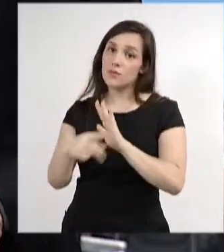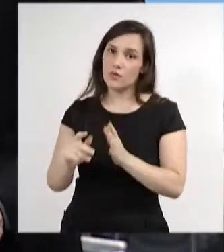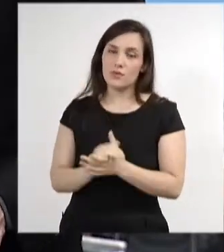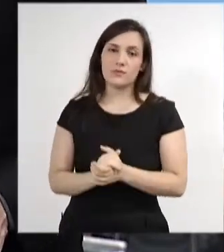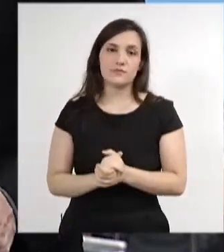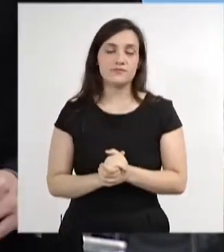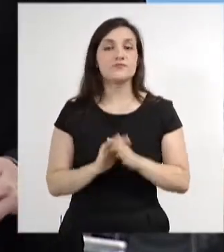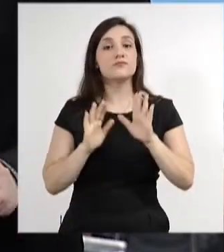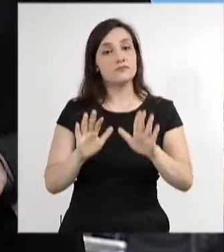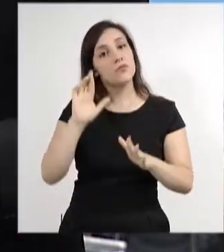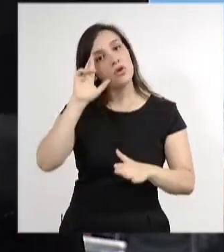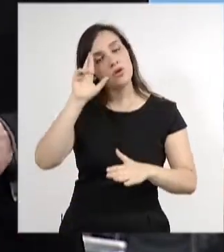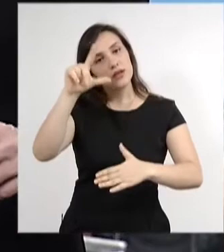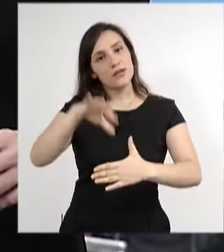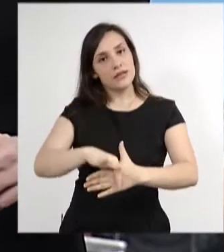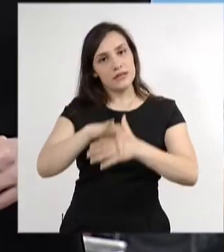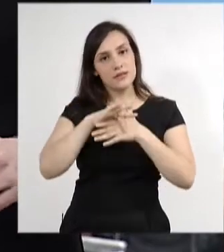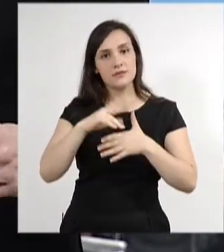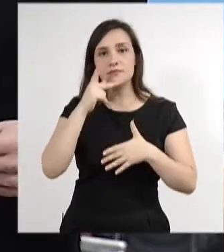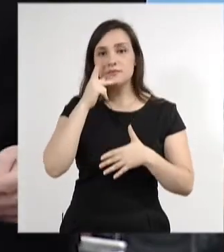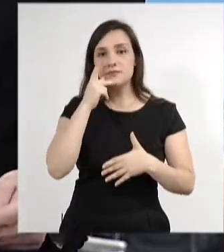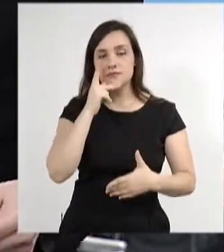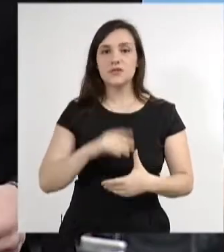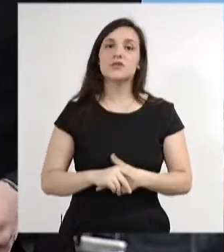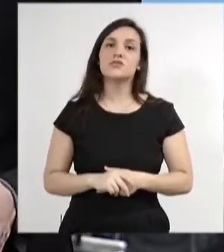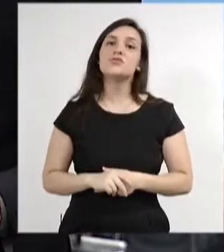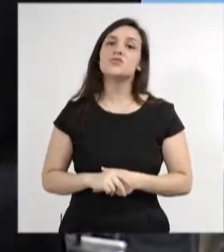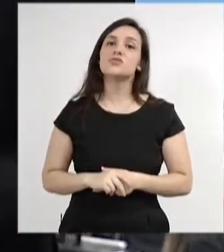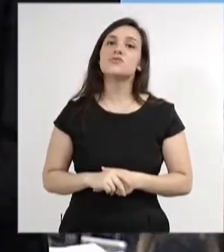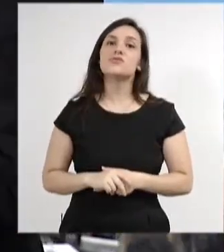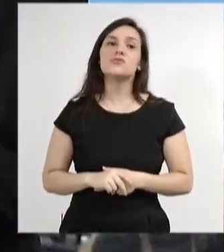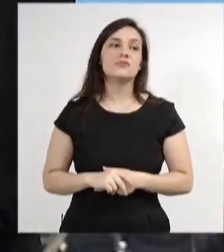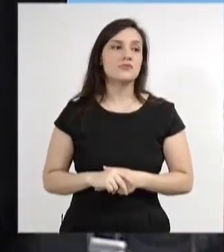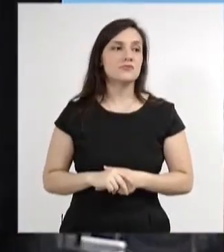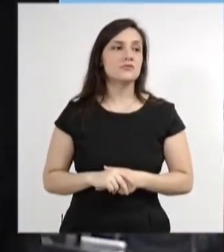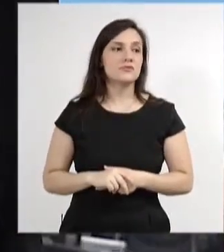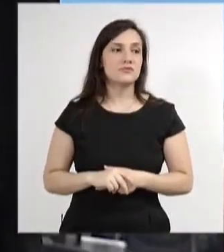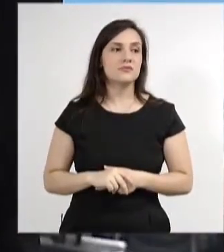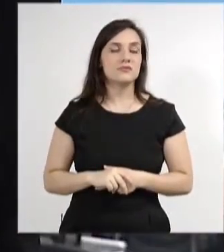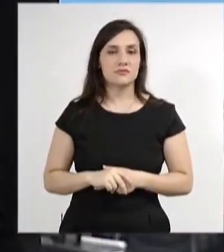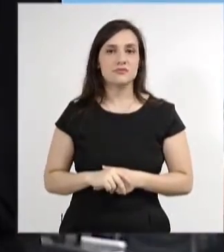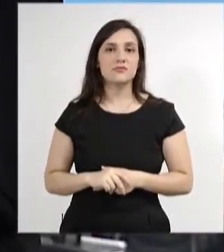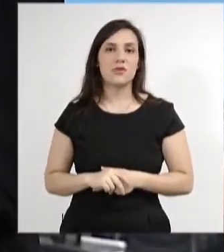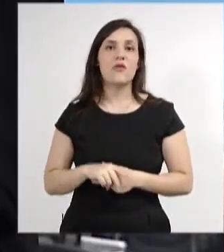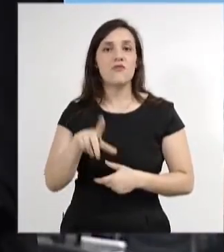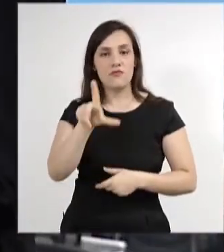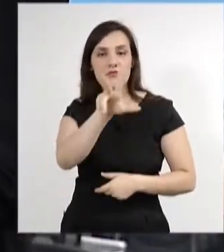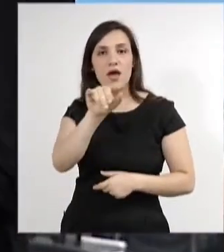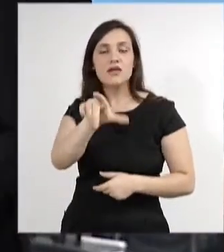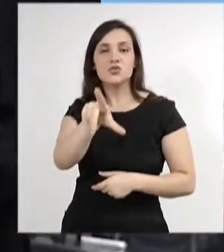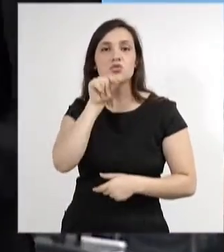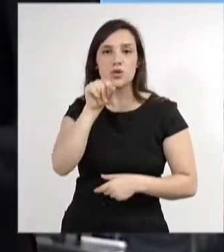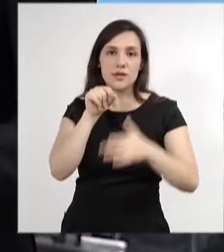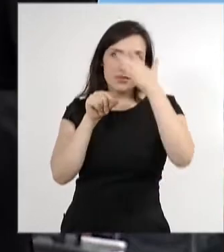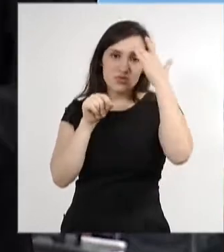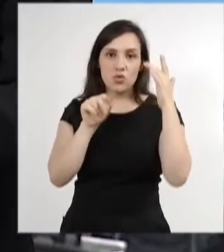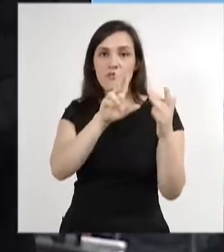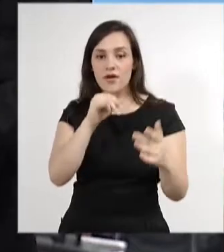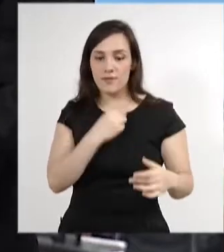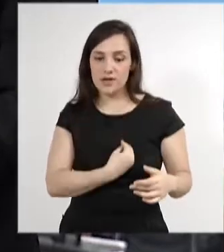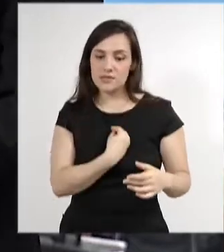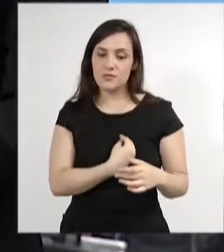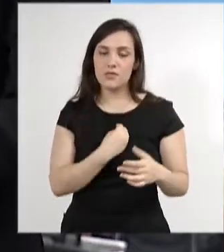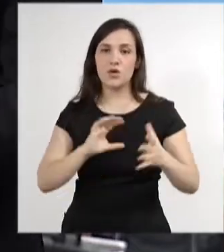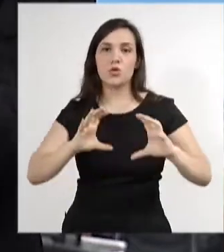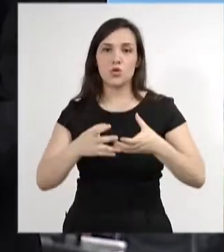as lideranças deverão ser aí entregues pelos partidos para a mesa diretora. Ontem já foi um pedido, inclusive, do presidente, que nessa